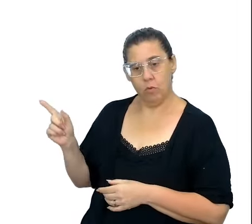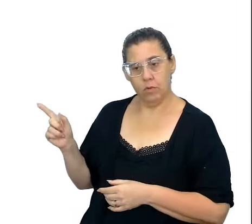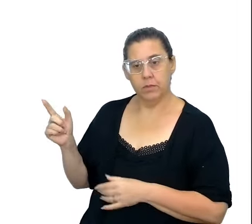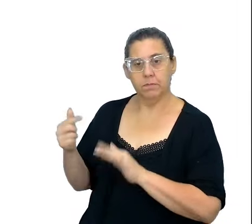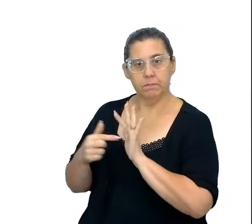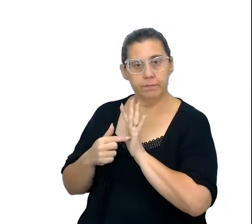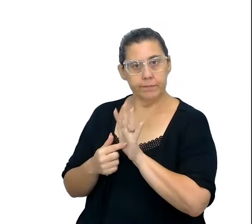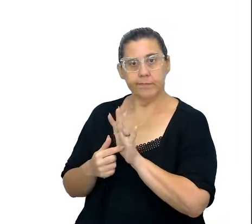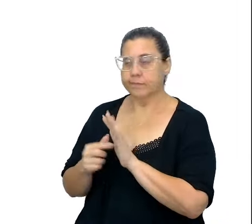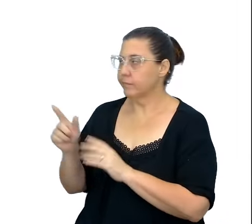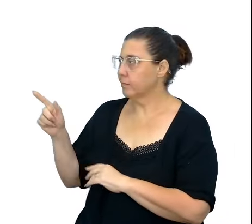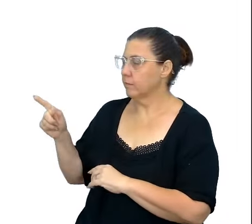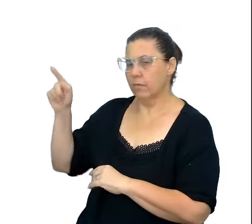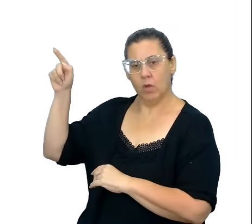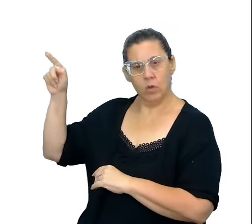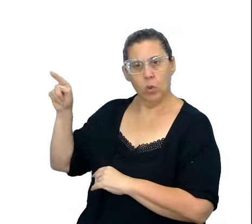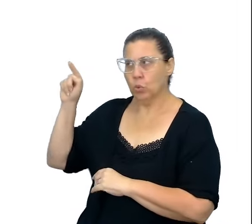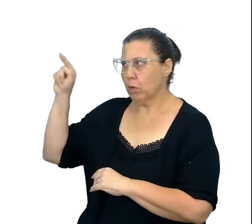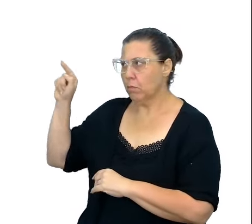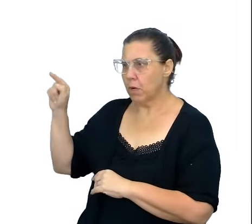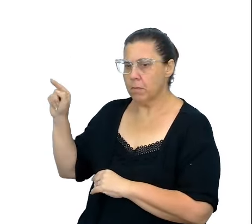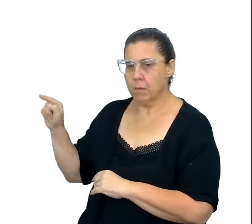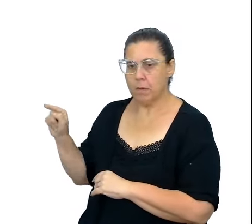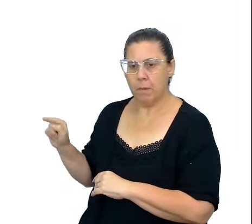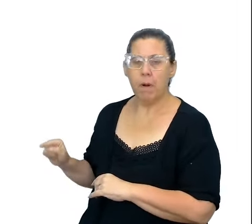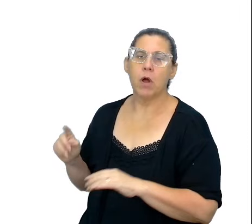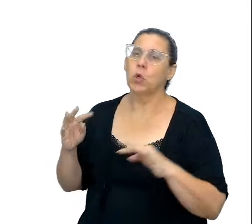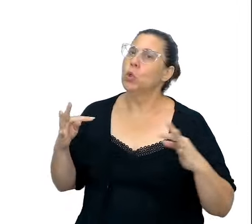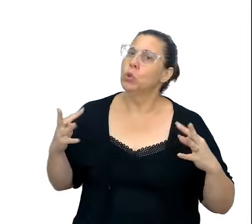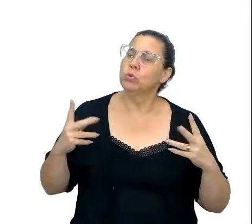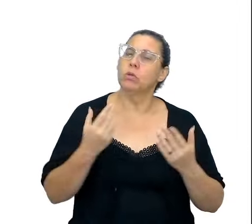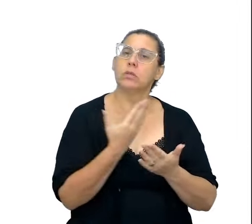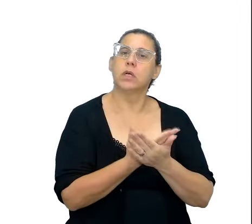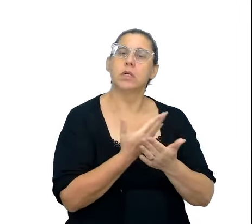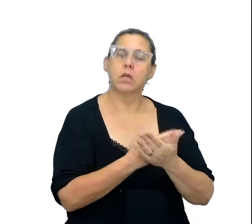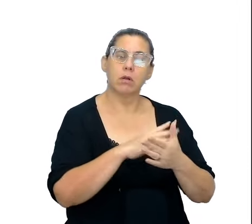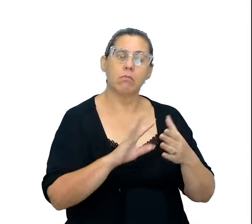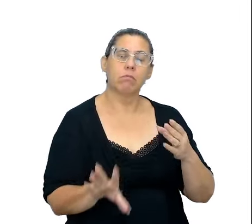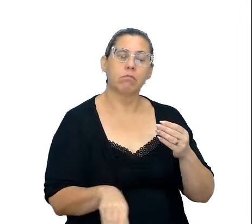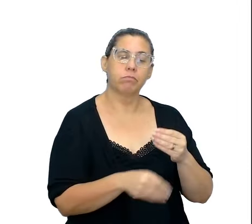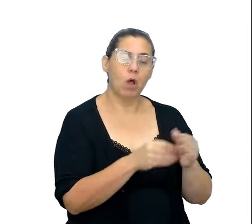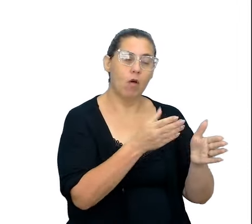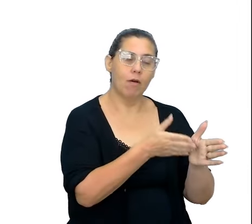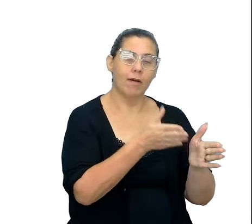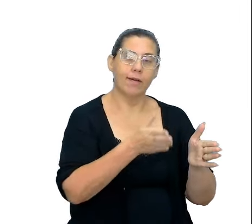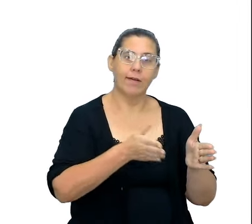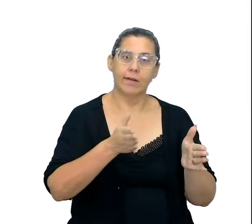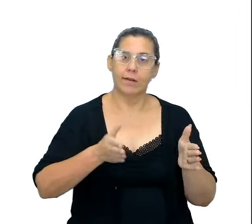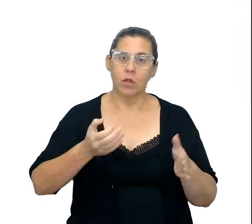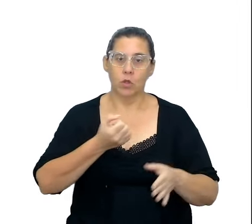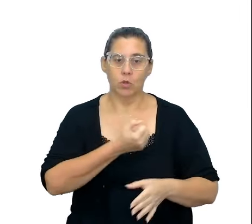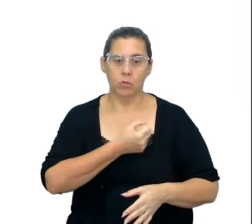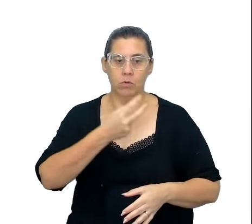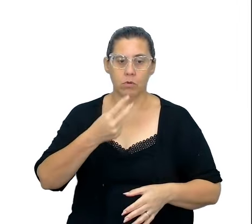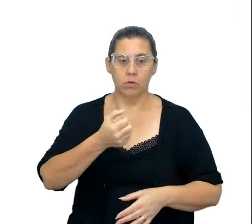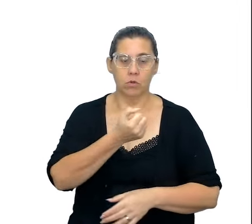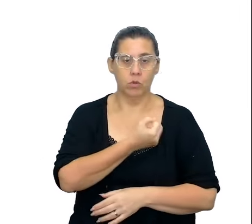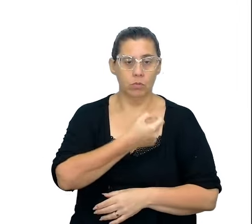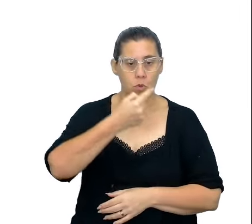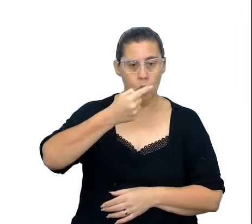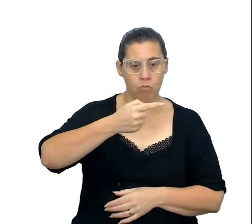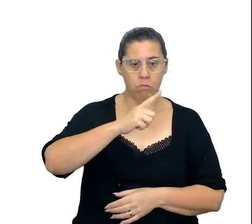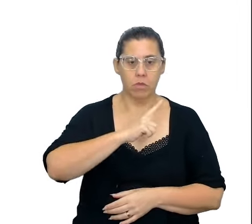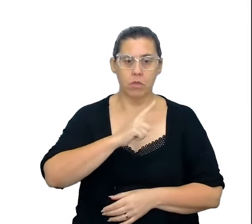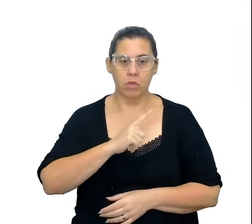aparecem aí o percurso dessas aulas, né, quais são essas aulas que compõem a sequência de atividades 2. Olha só, na aula 1 a gente